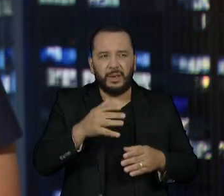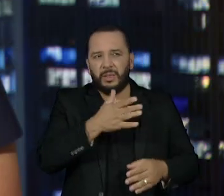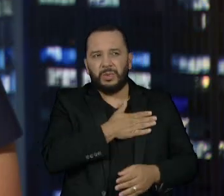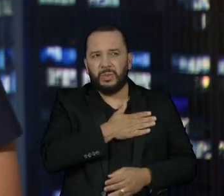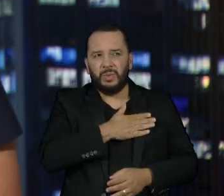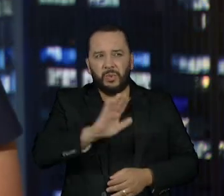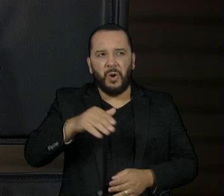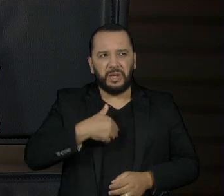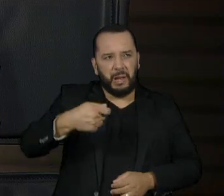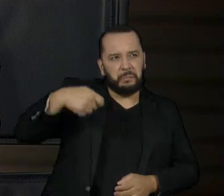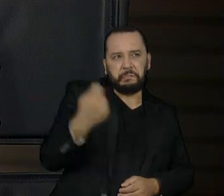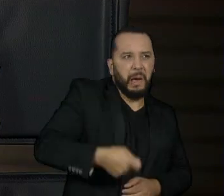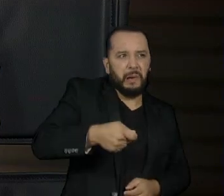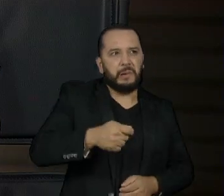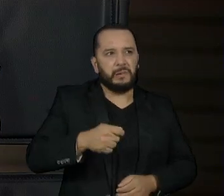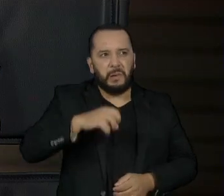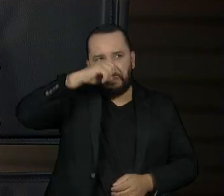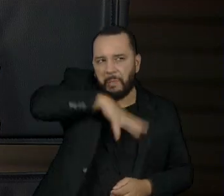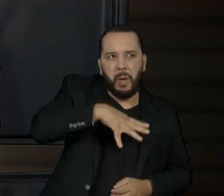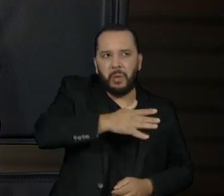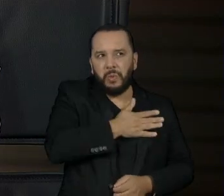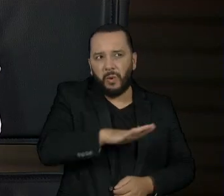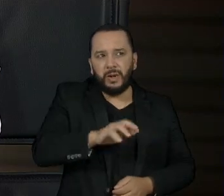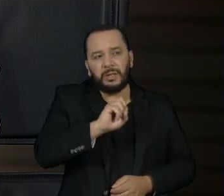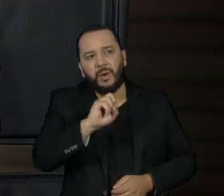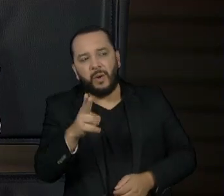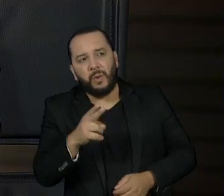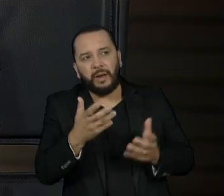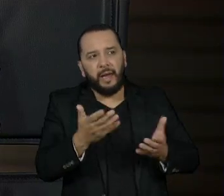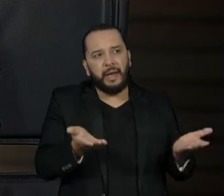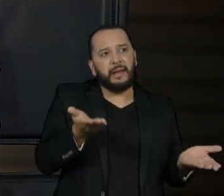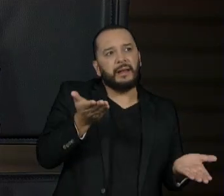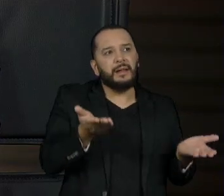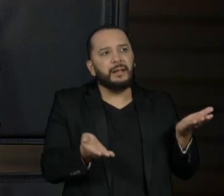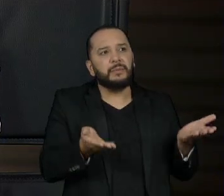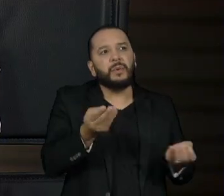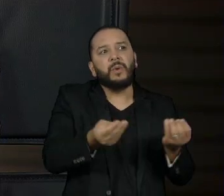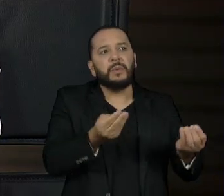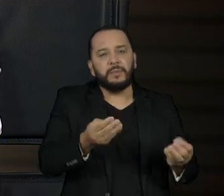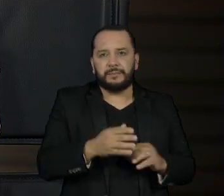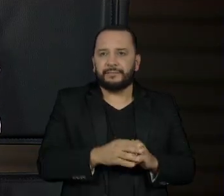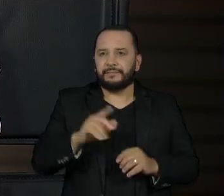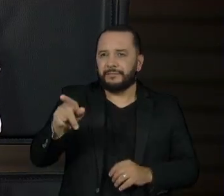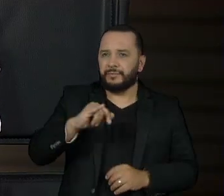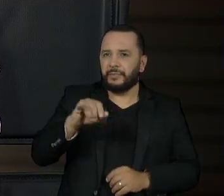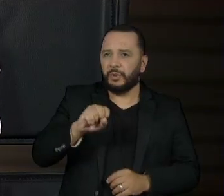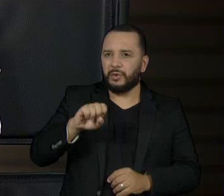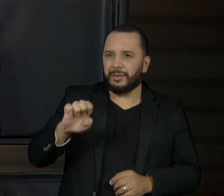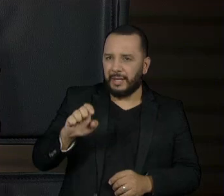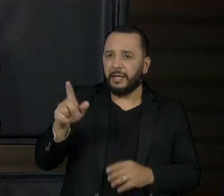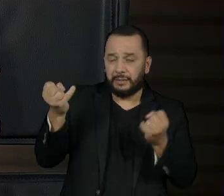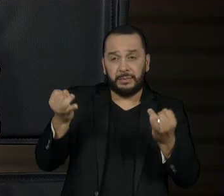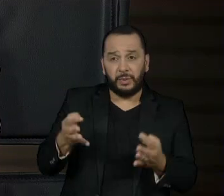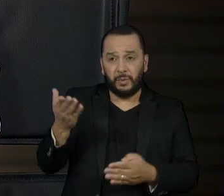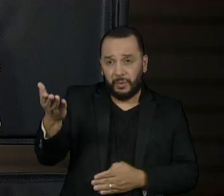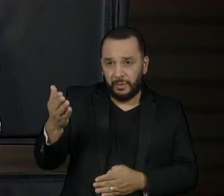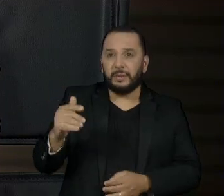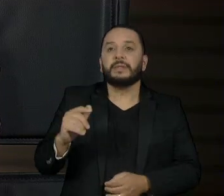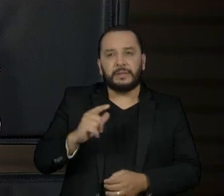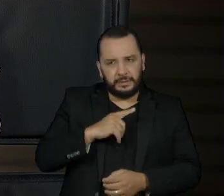não, professora? Eu acho complicado a gente colocar isso quando o professor José colocou também que a gente teve aí